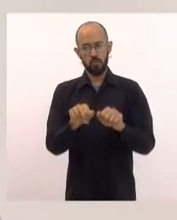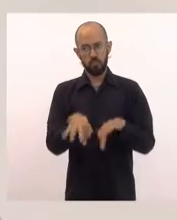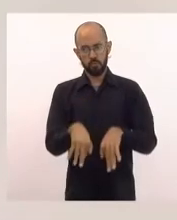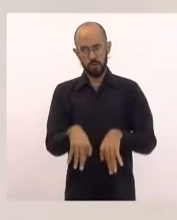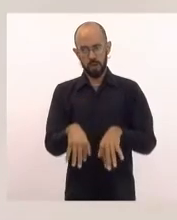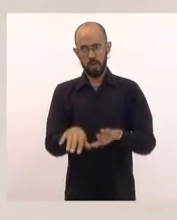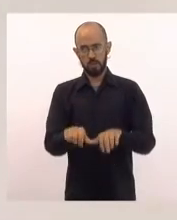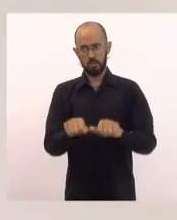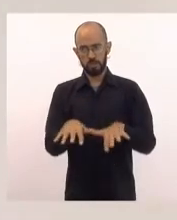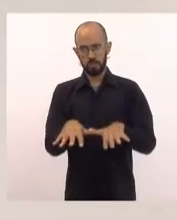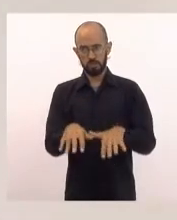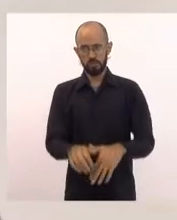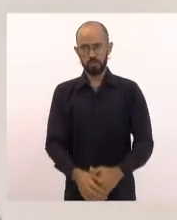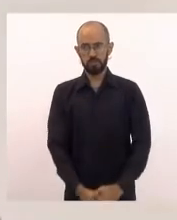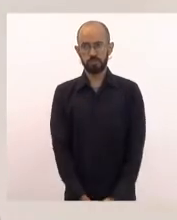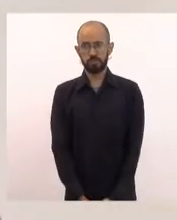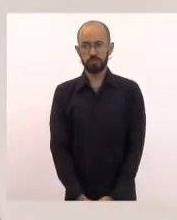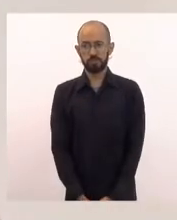assumindo a presidência.